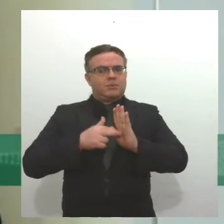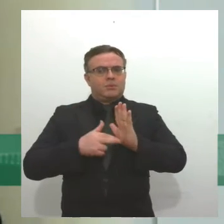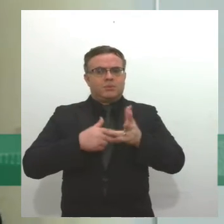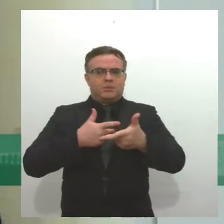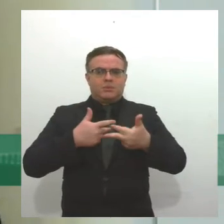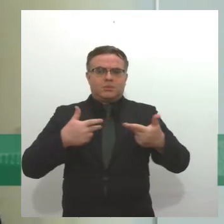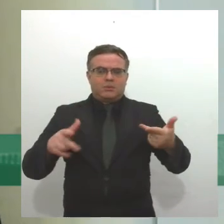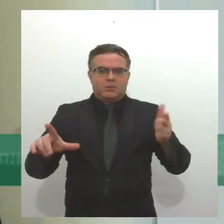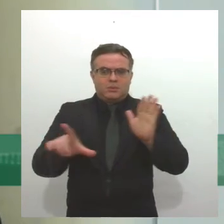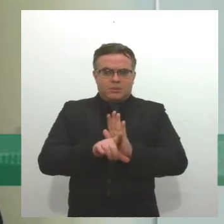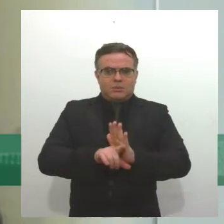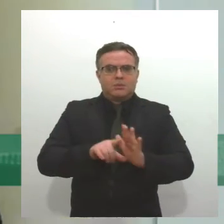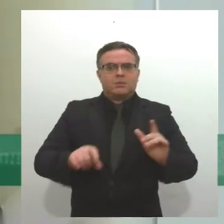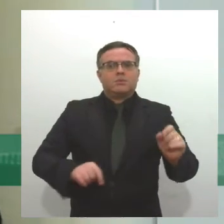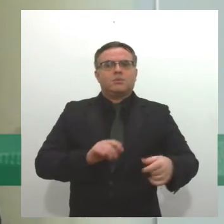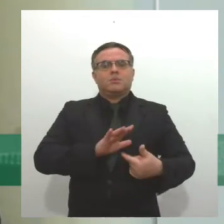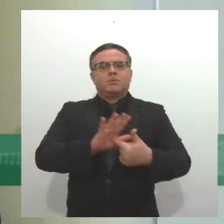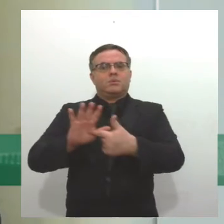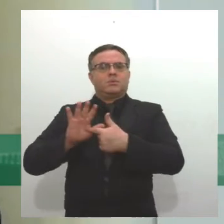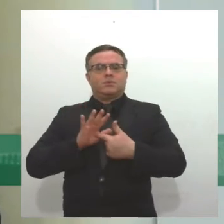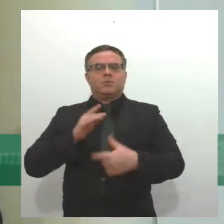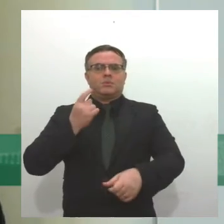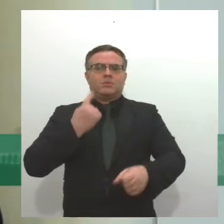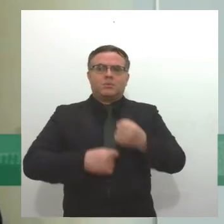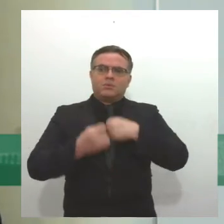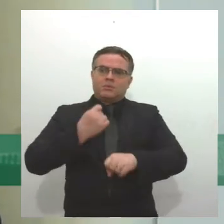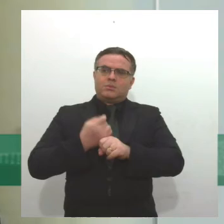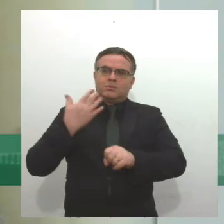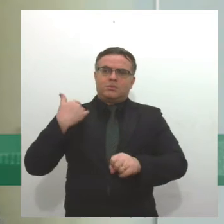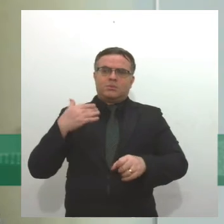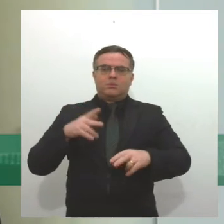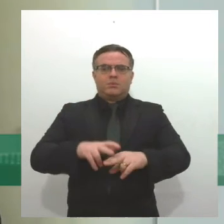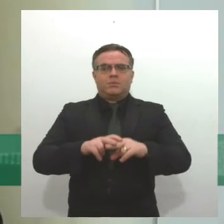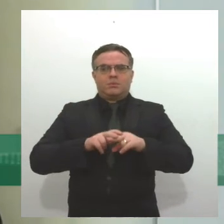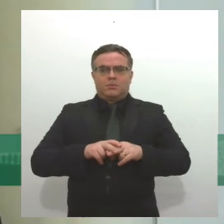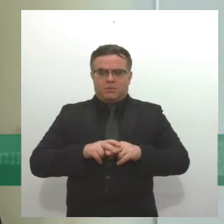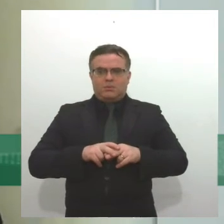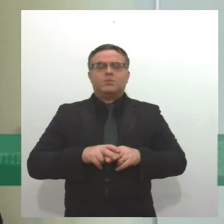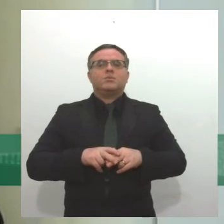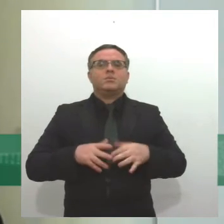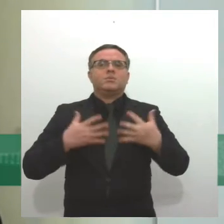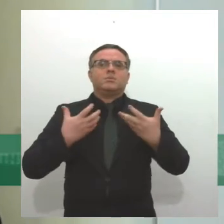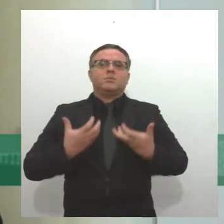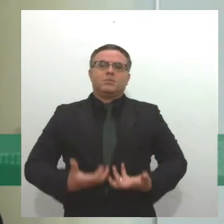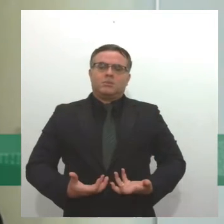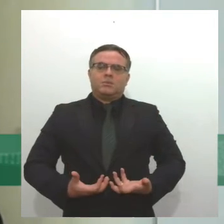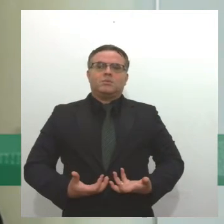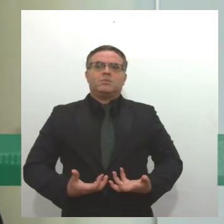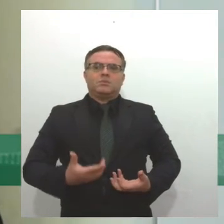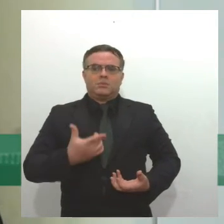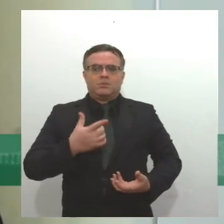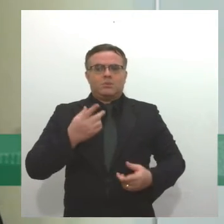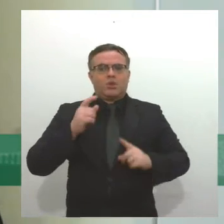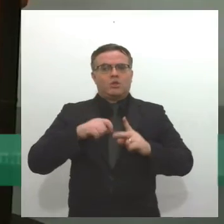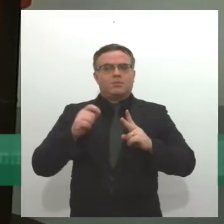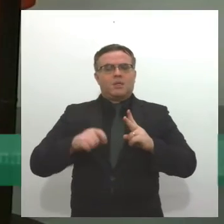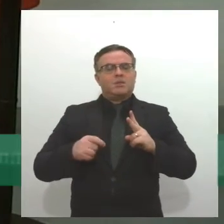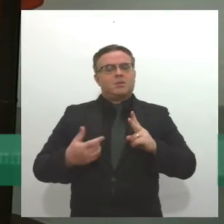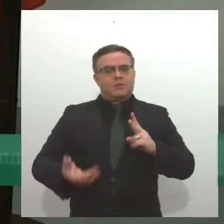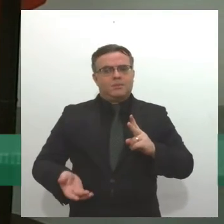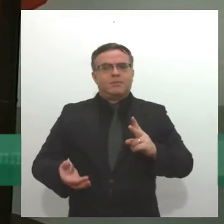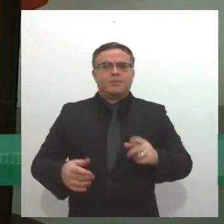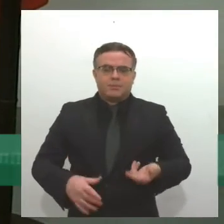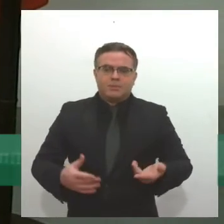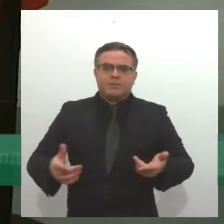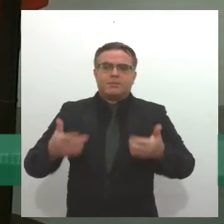que estar publicada até um ano antes, que é 3 de outubro. Então, tudo isso vai nos consumir nesses próximos 2 meses. Então, já que a